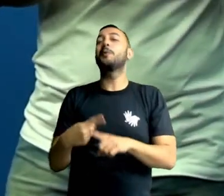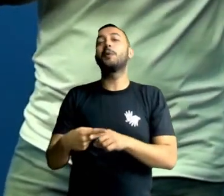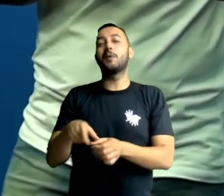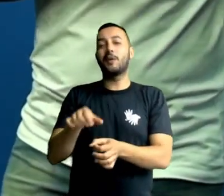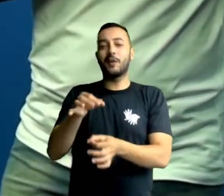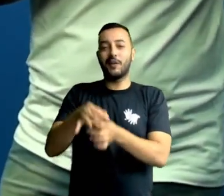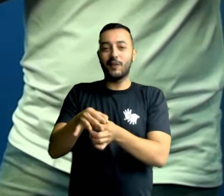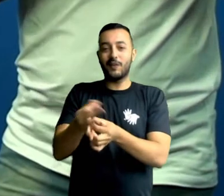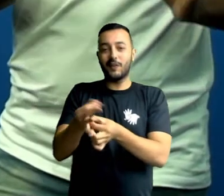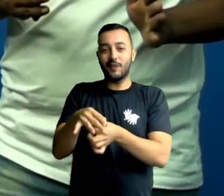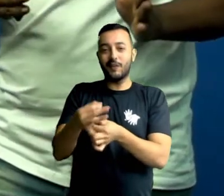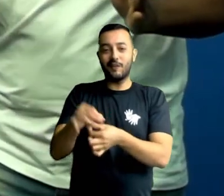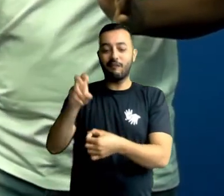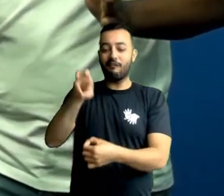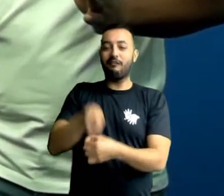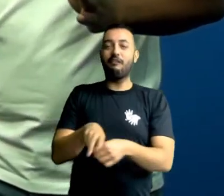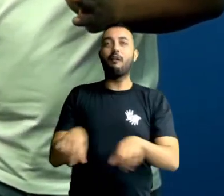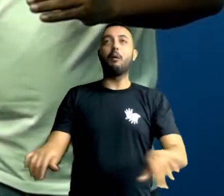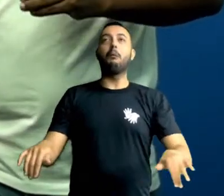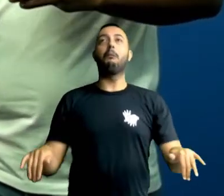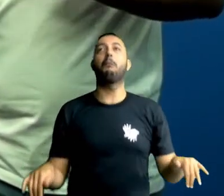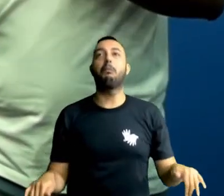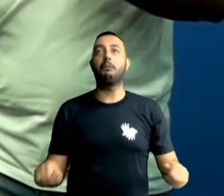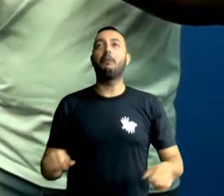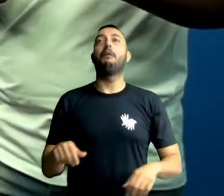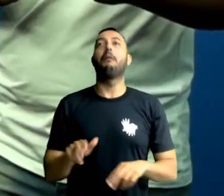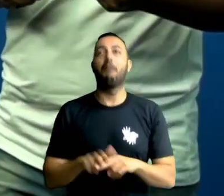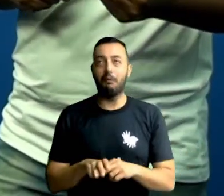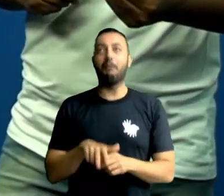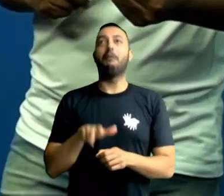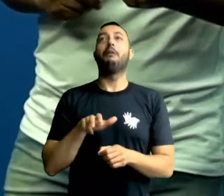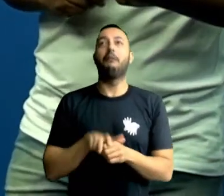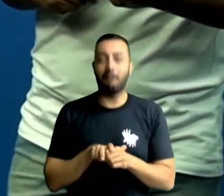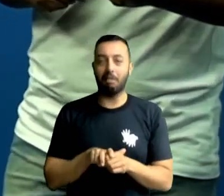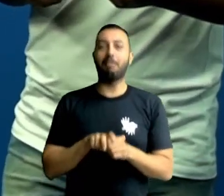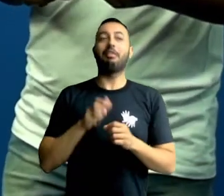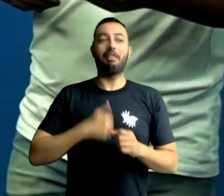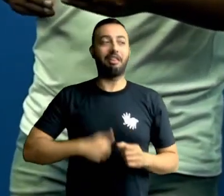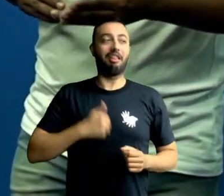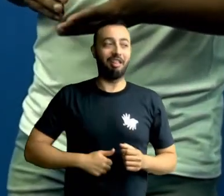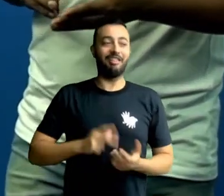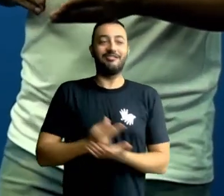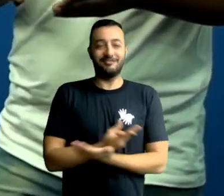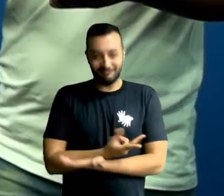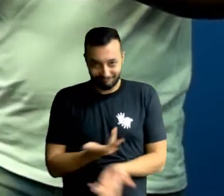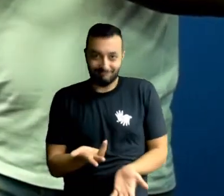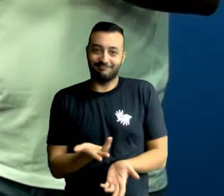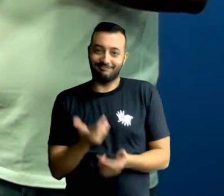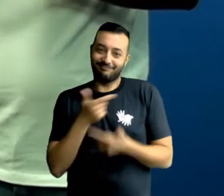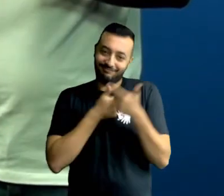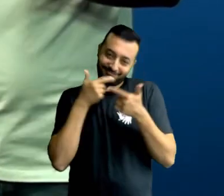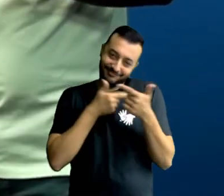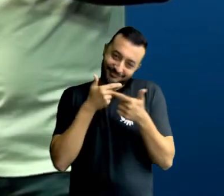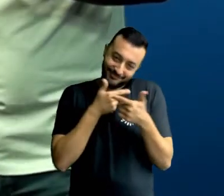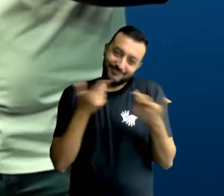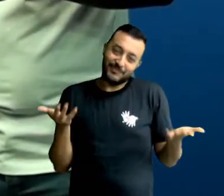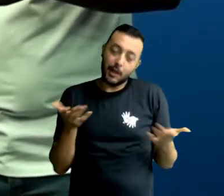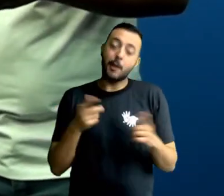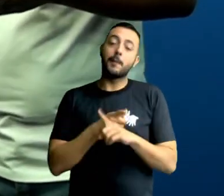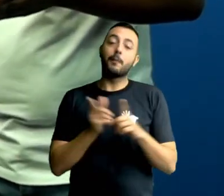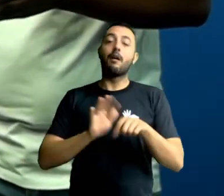dia em cima do trono lá, no vaso sanitário. Nós brincamos com isso, mas são coisas sérias. São doenças que precisam